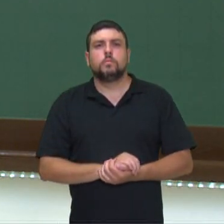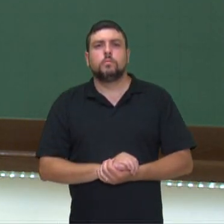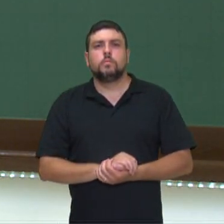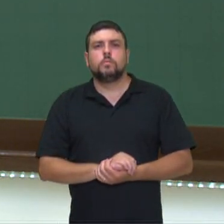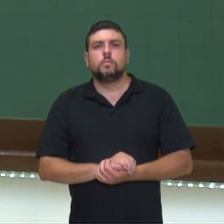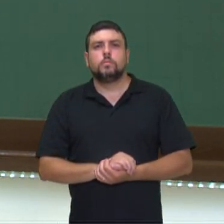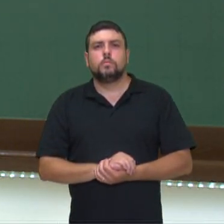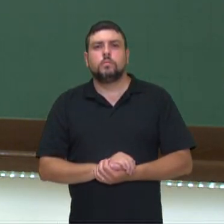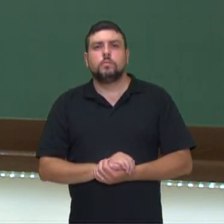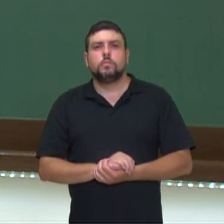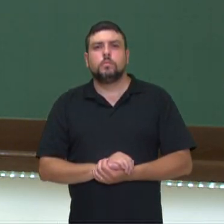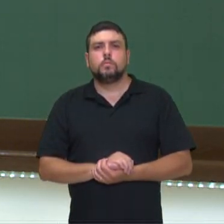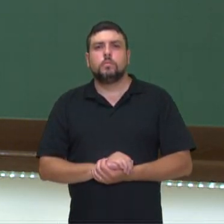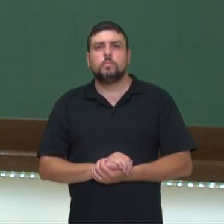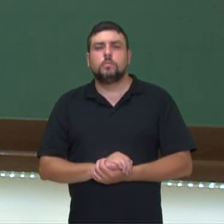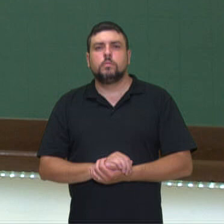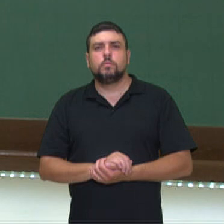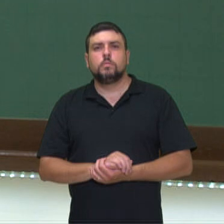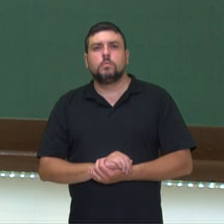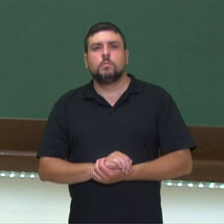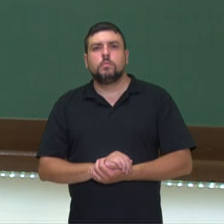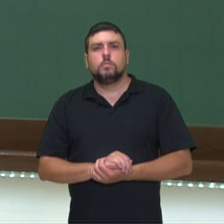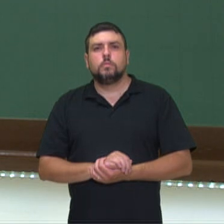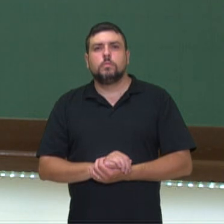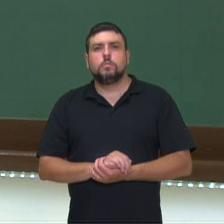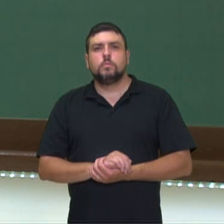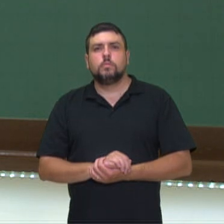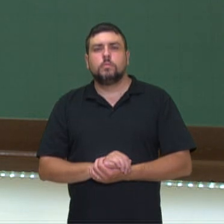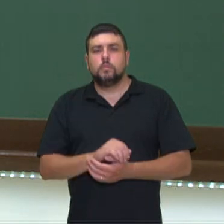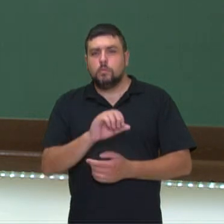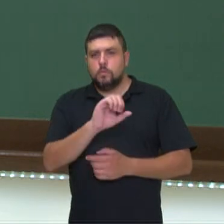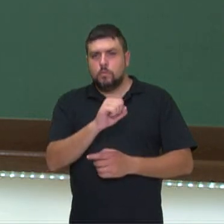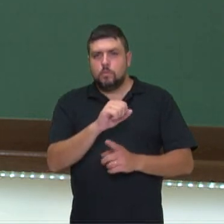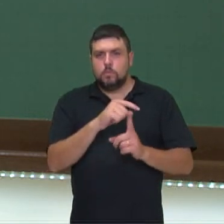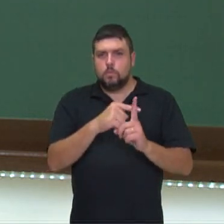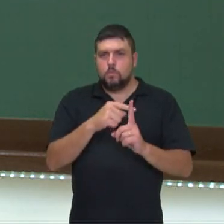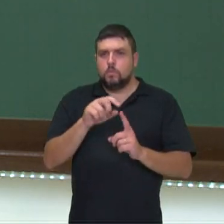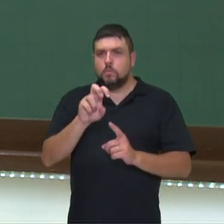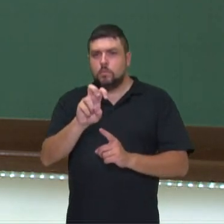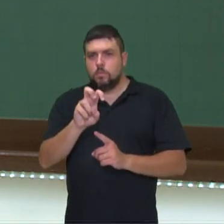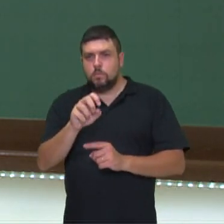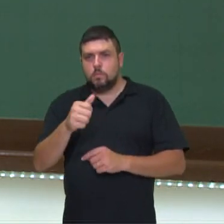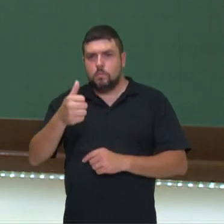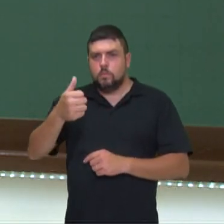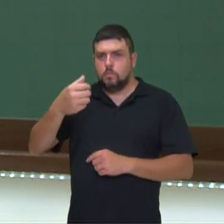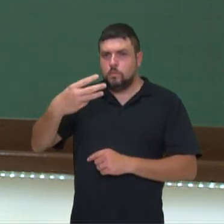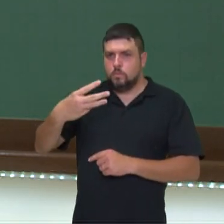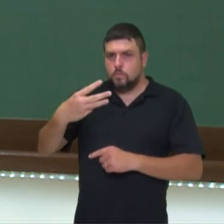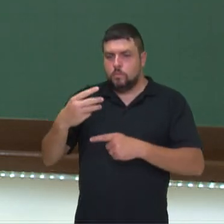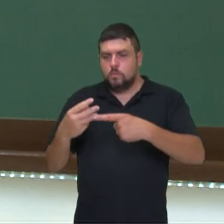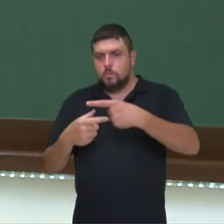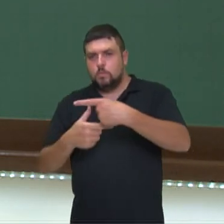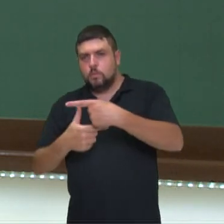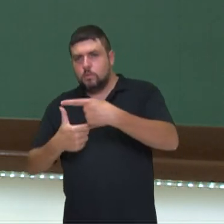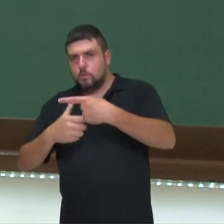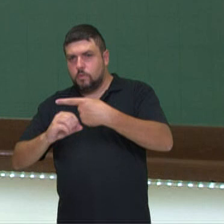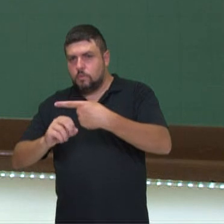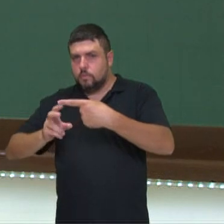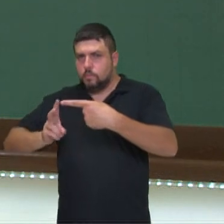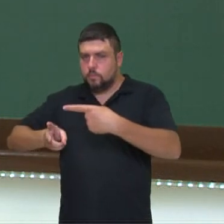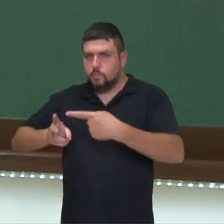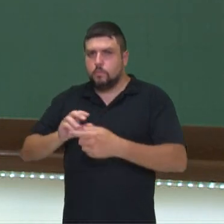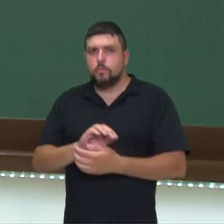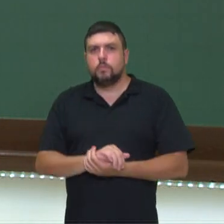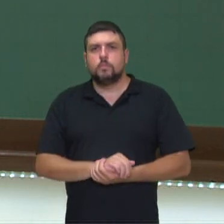Quanto que dá isso? 8 mais 5 é 13, e o denominador vai ser 20. Então,